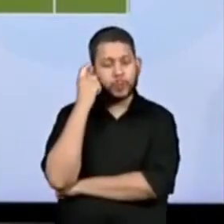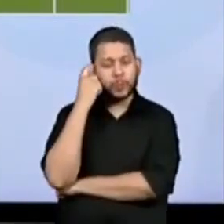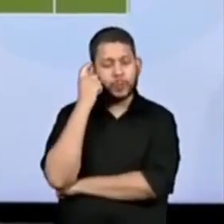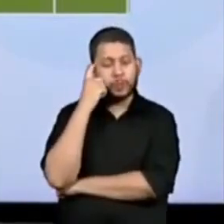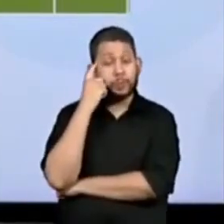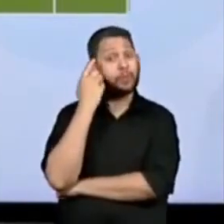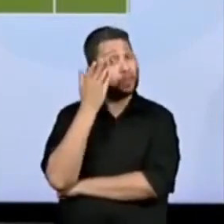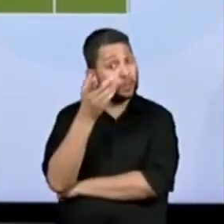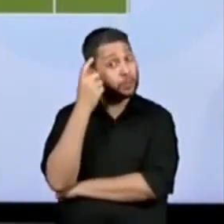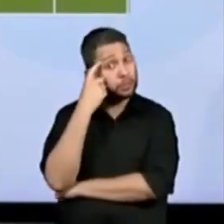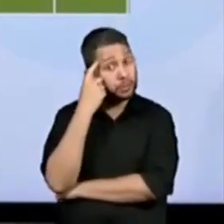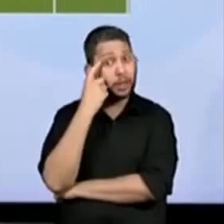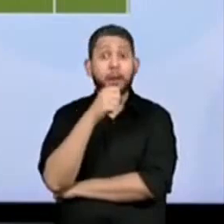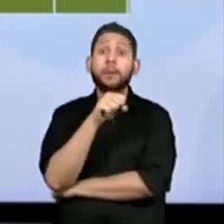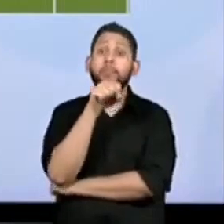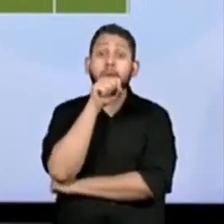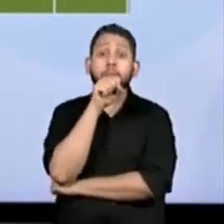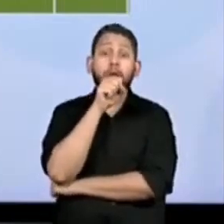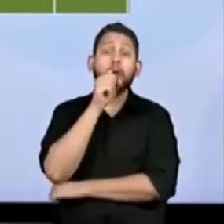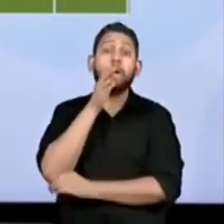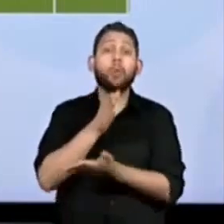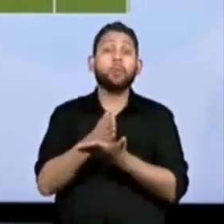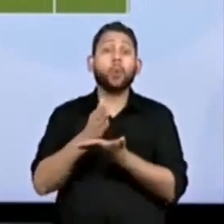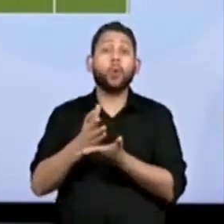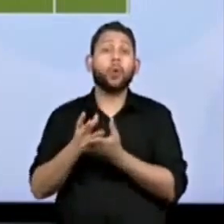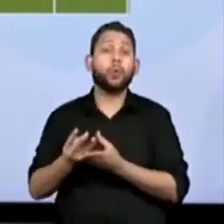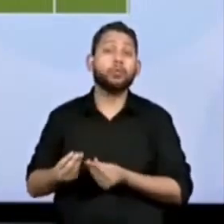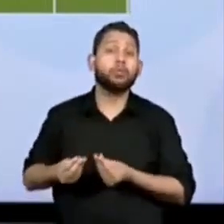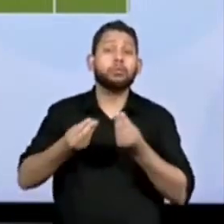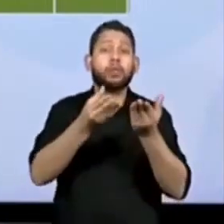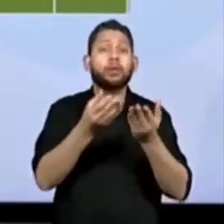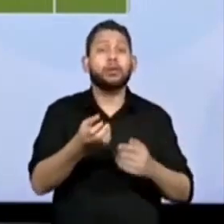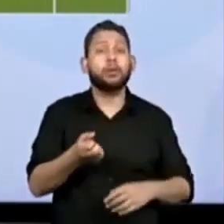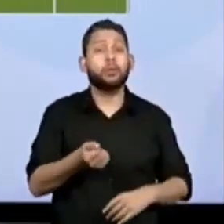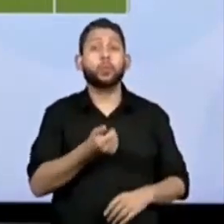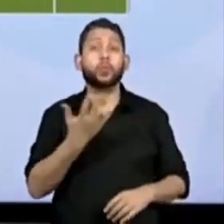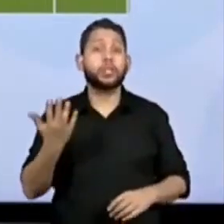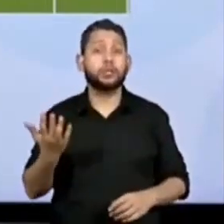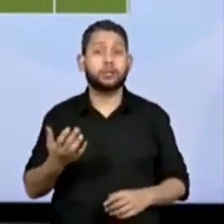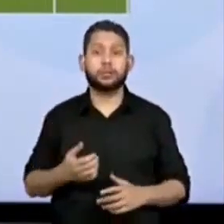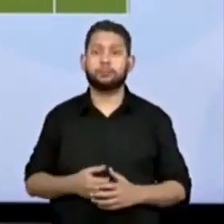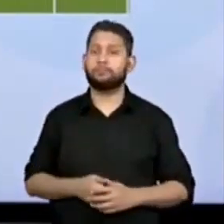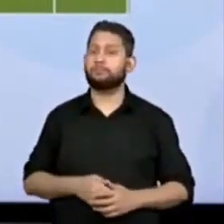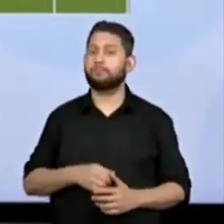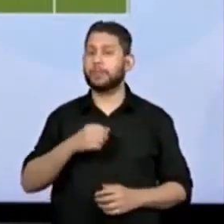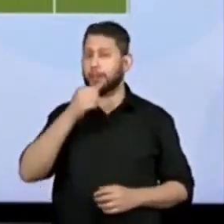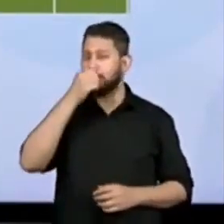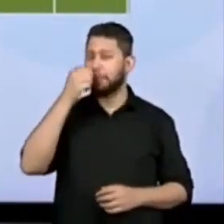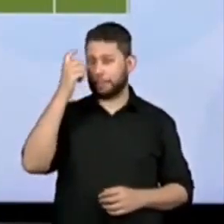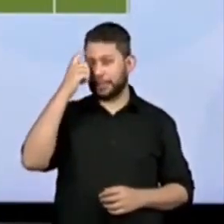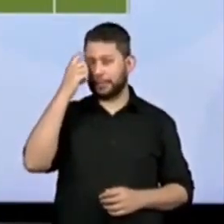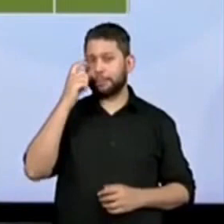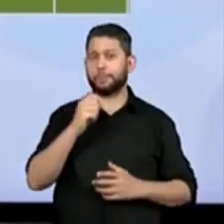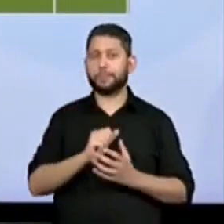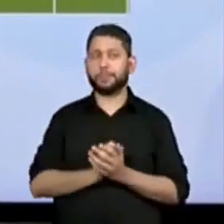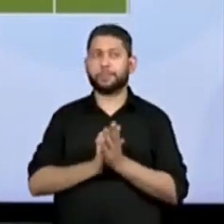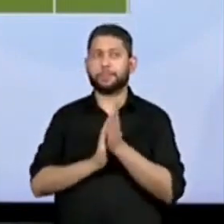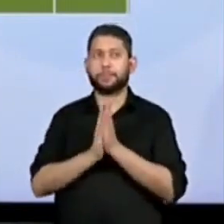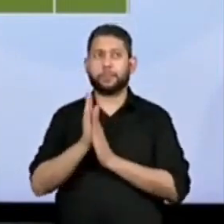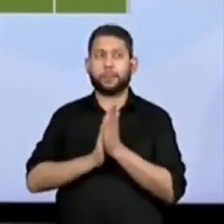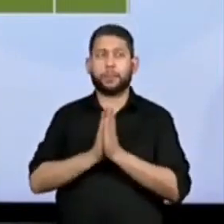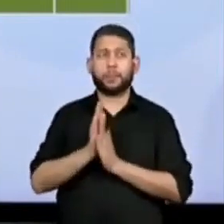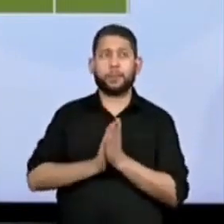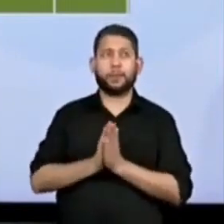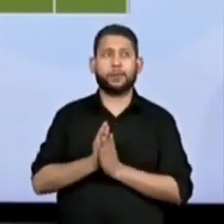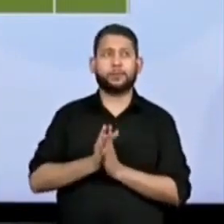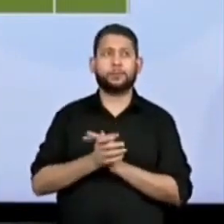aí que tá minha pergunta quantos pedaços será esse dobro aqui vamos pensar o seguinte se nós